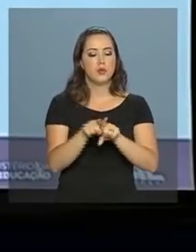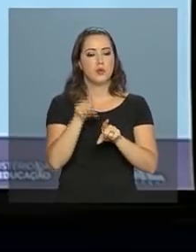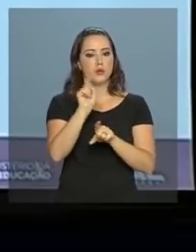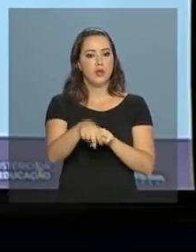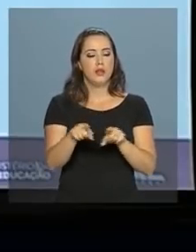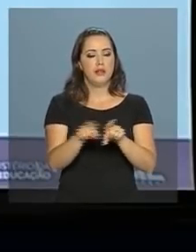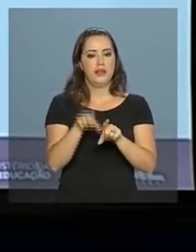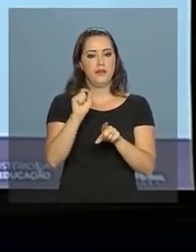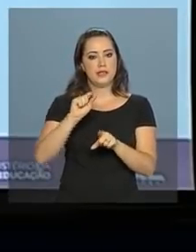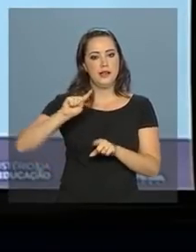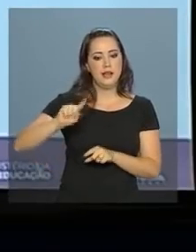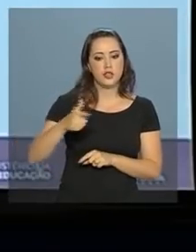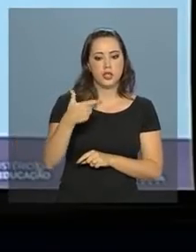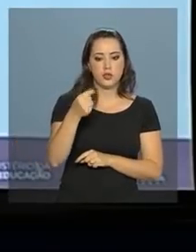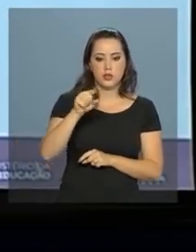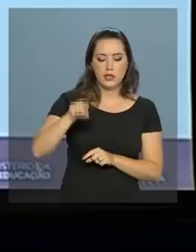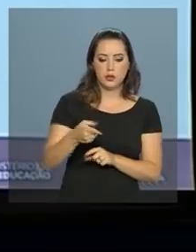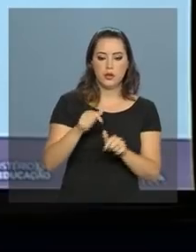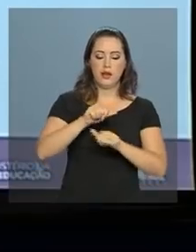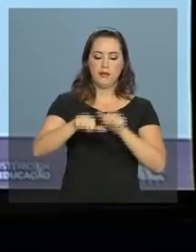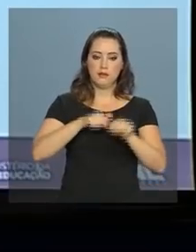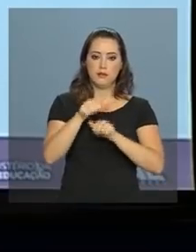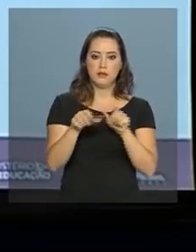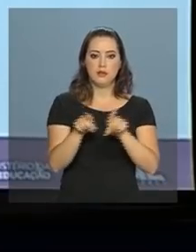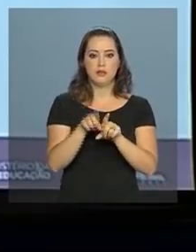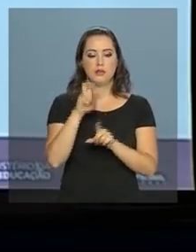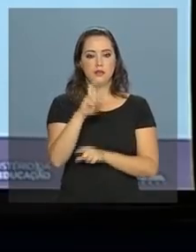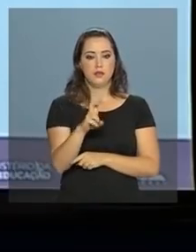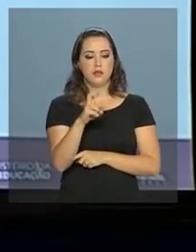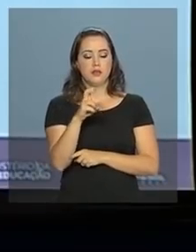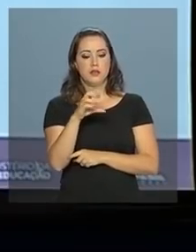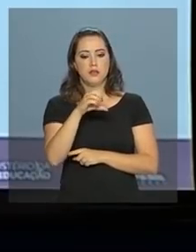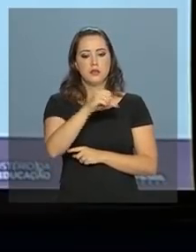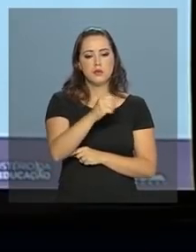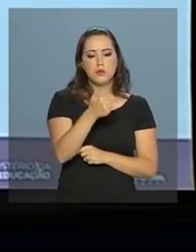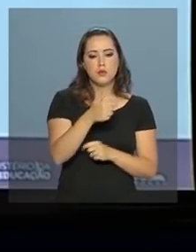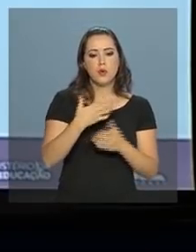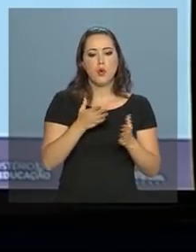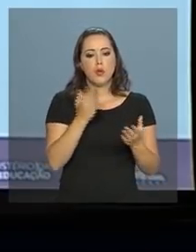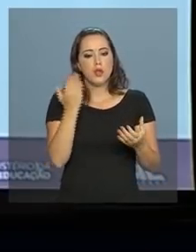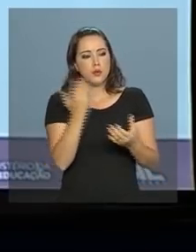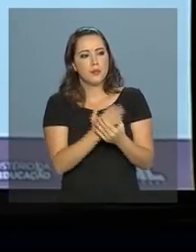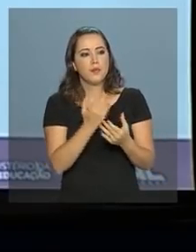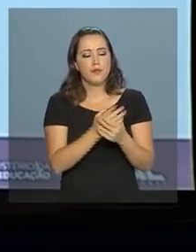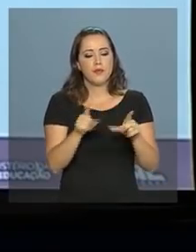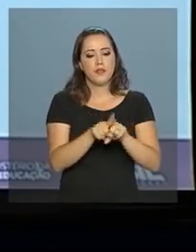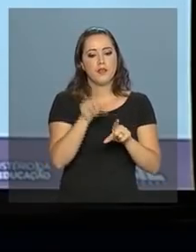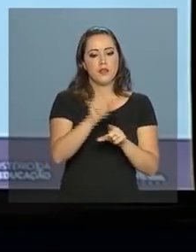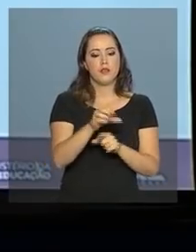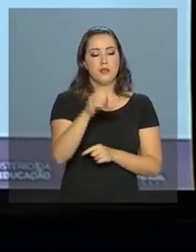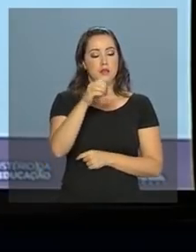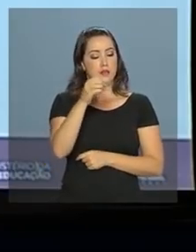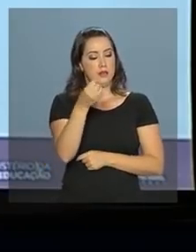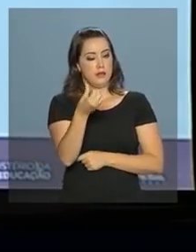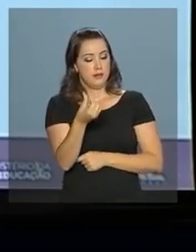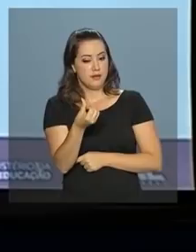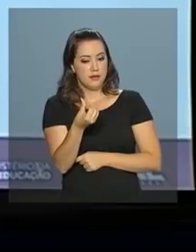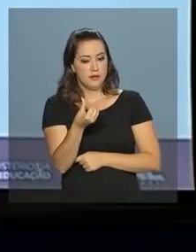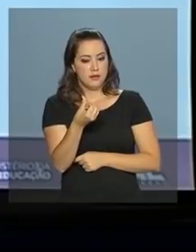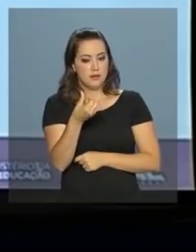material administrativo são 19 mil 541 e os malotes de provas são 57 mil